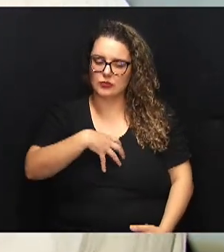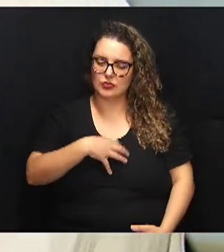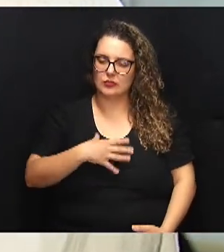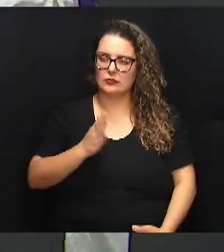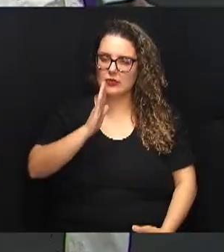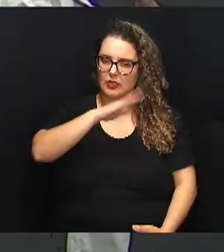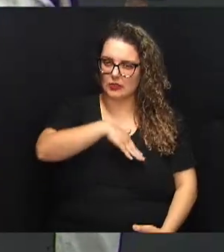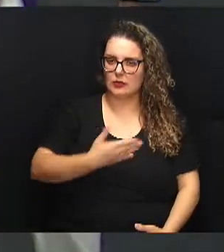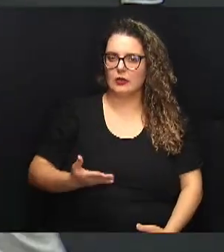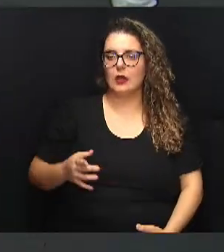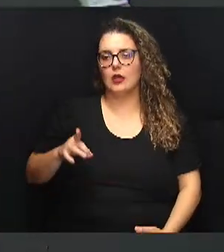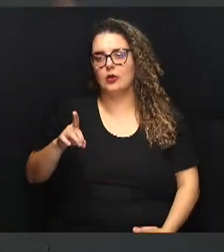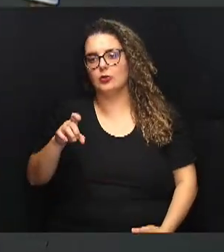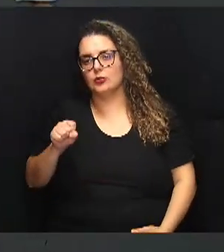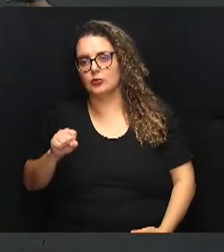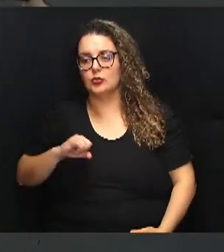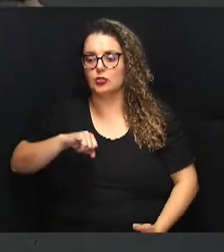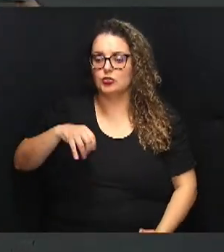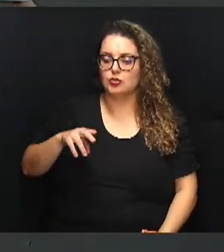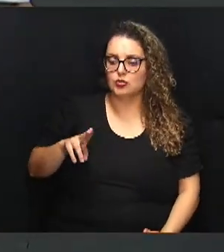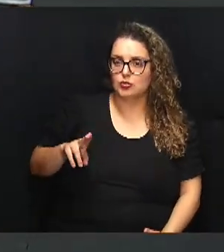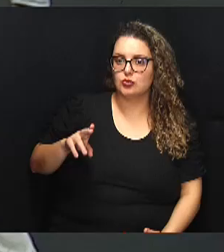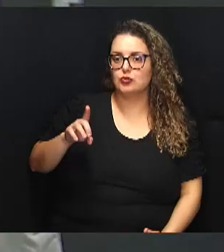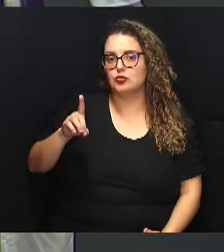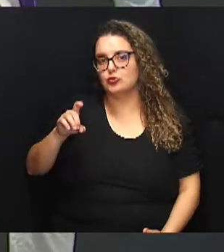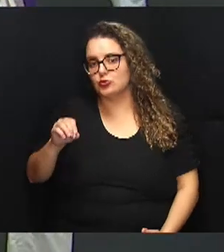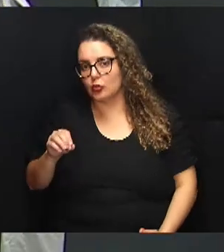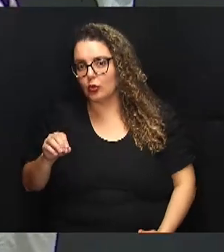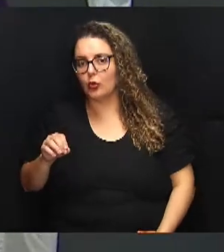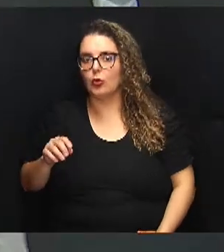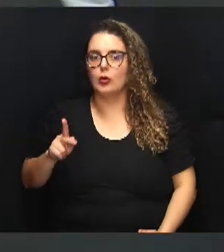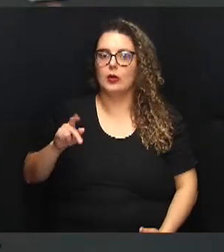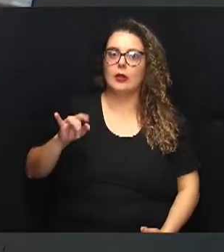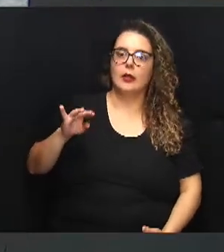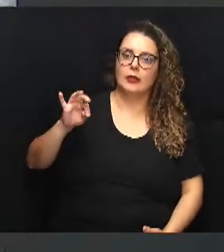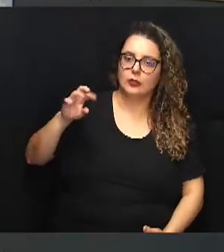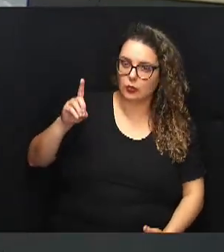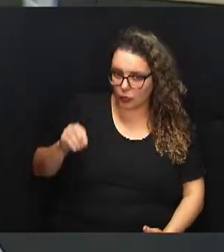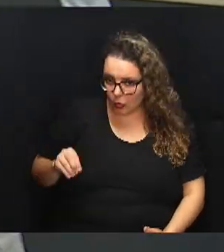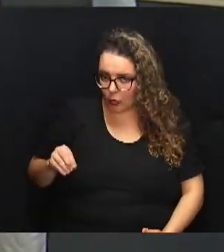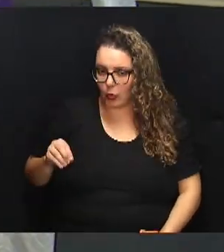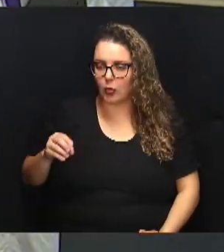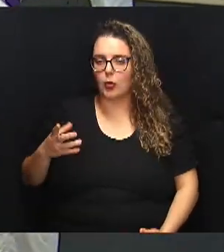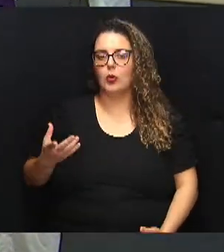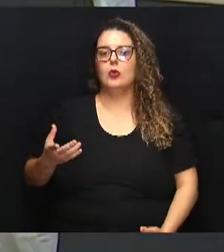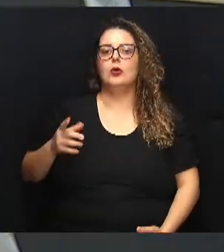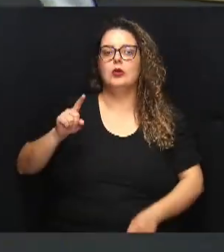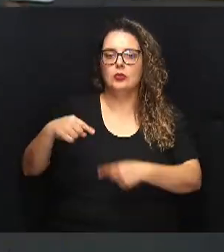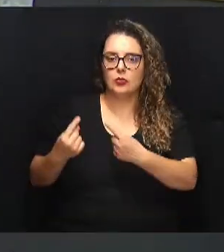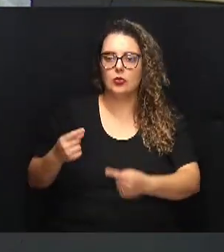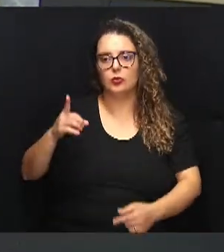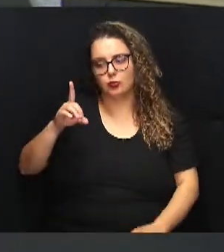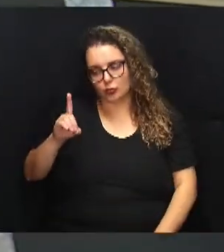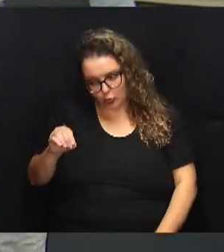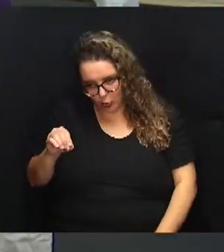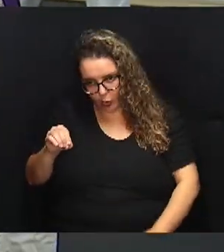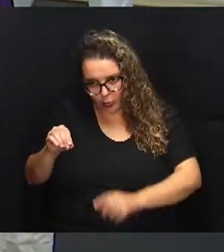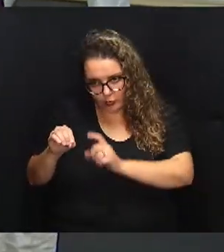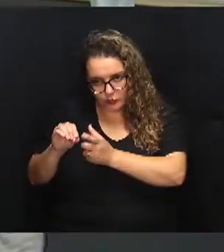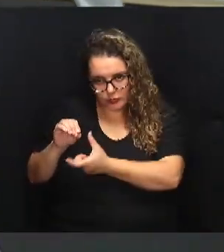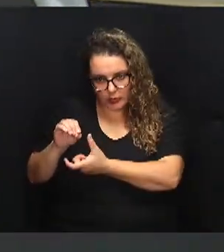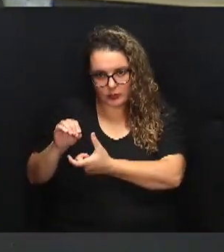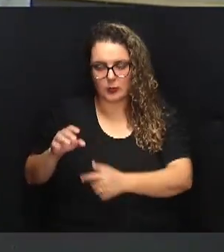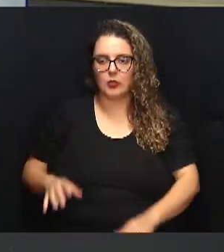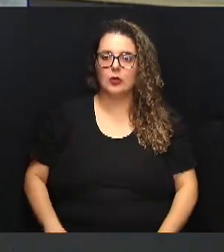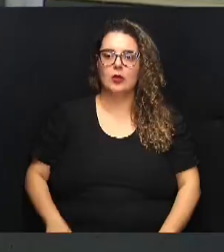os dos, Judo, Kendo, Aikido. Então o Kendo é a parte esportiva